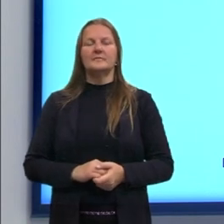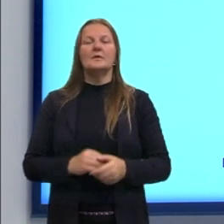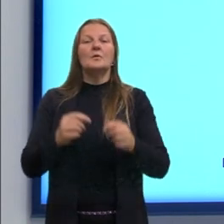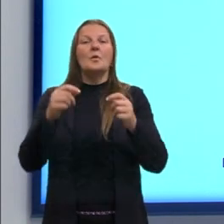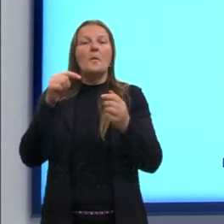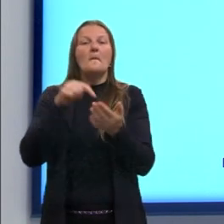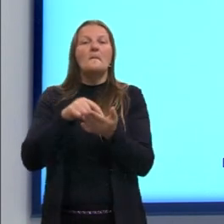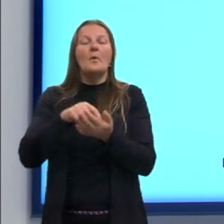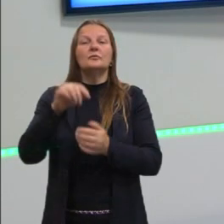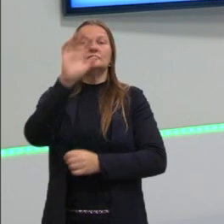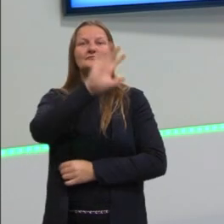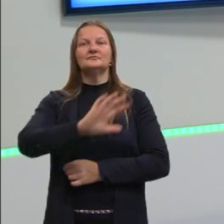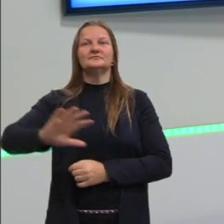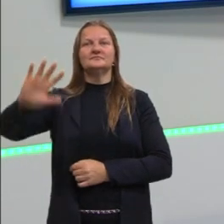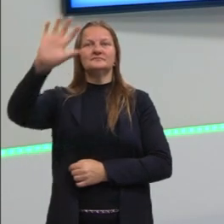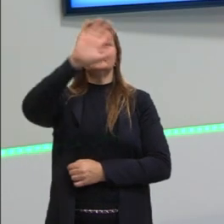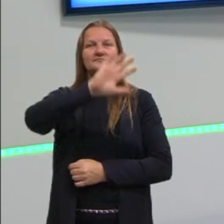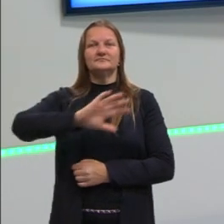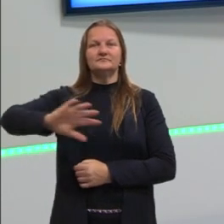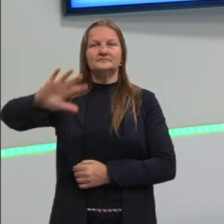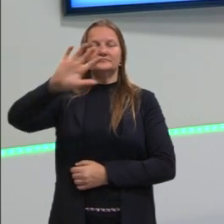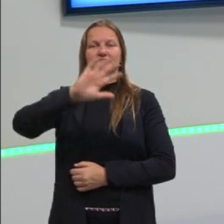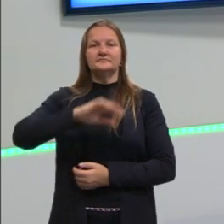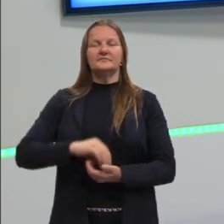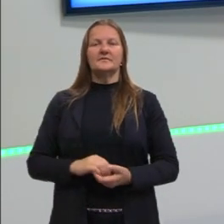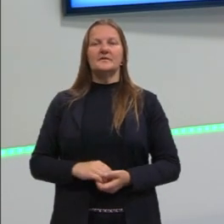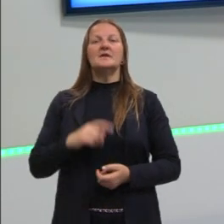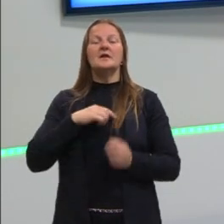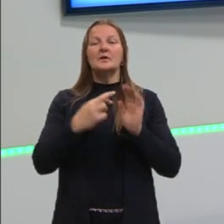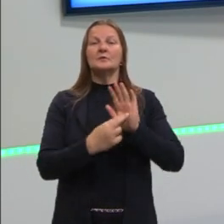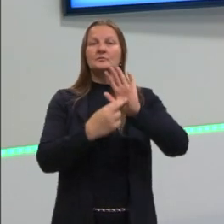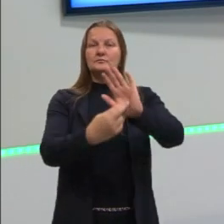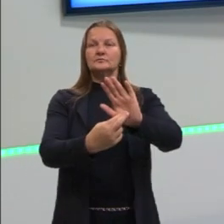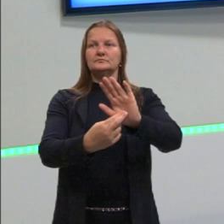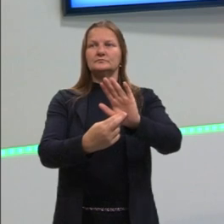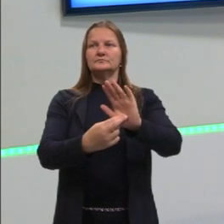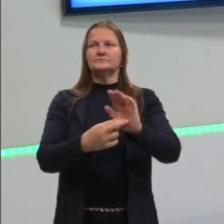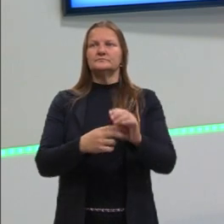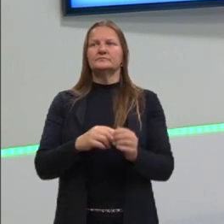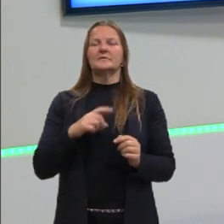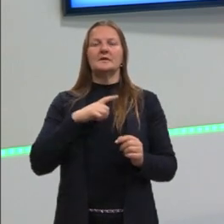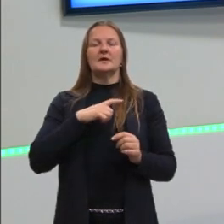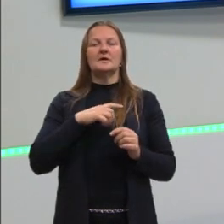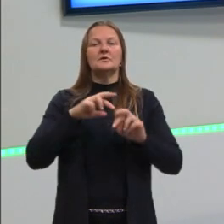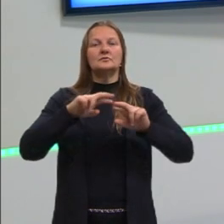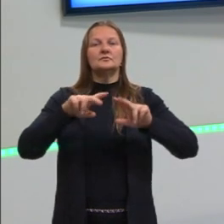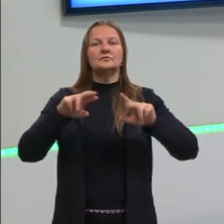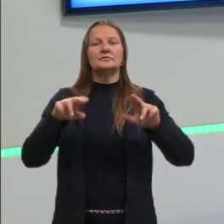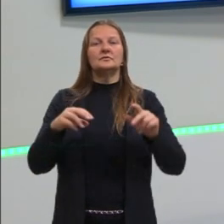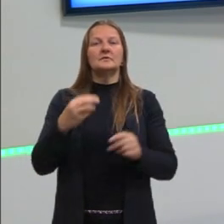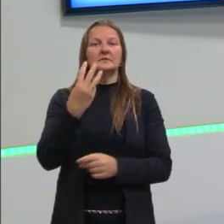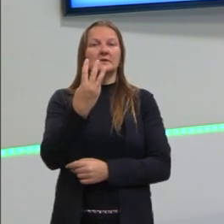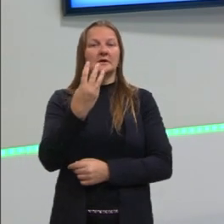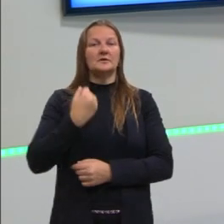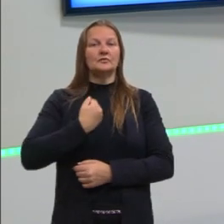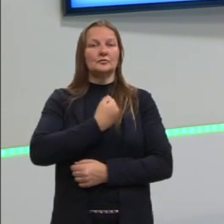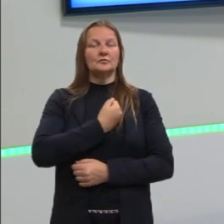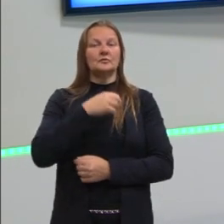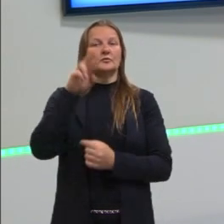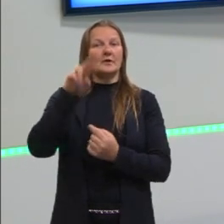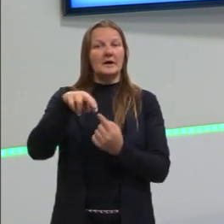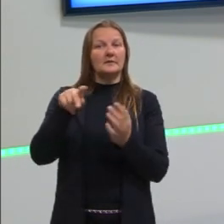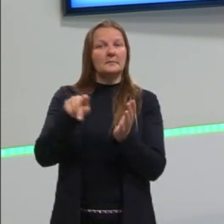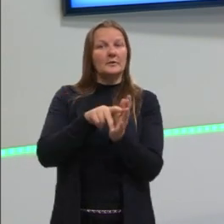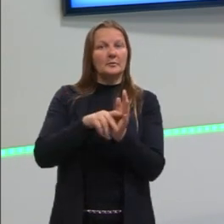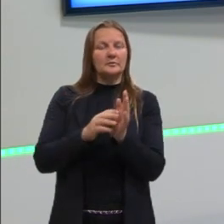pontos no espaço Então os pontos eles são representados Então por conjunto de três números reais quando